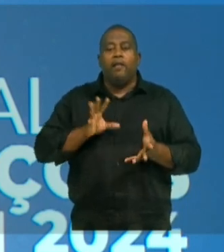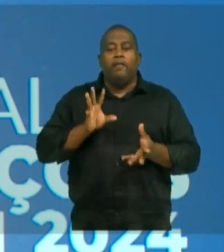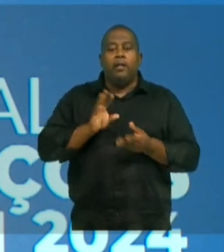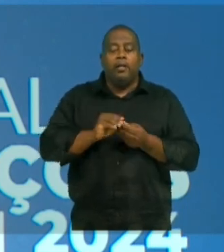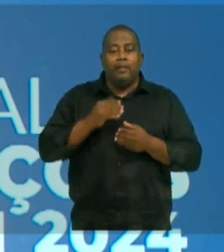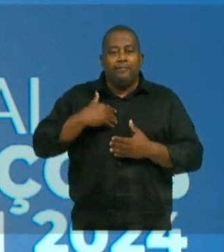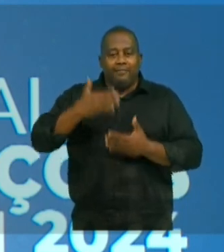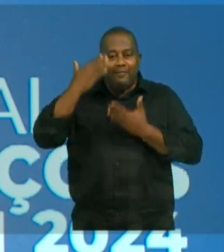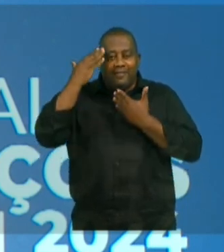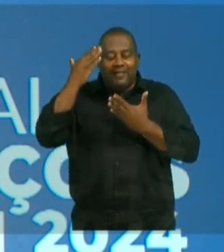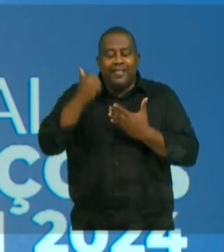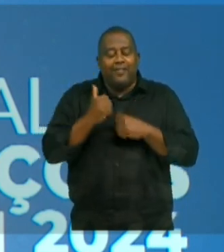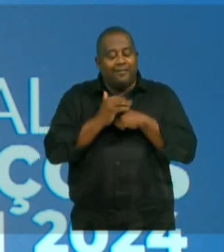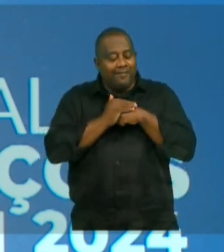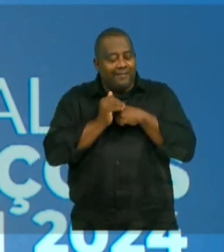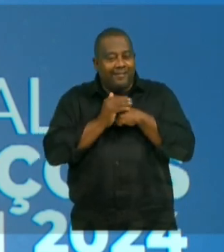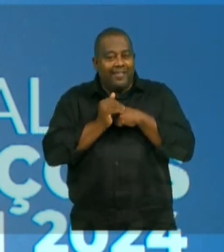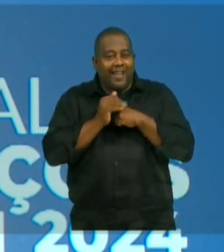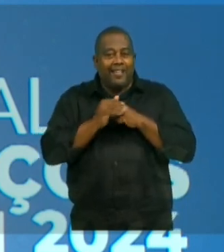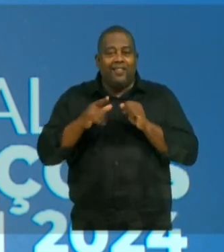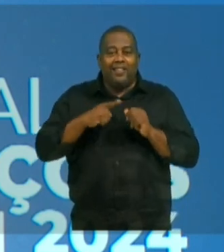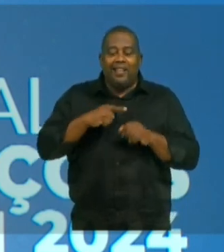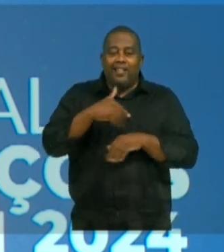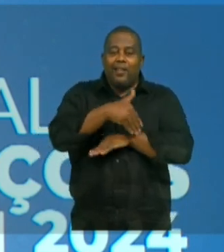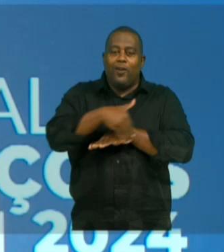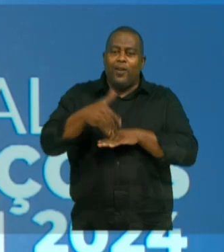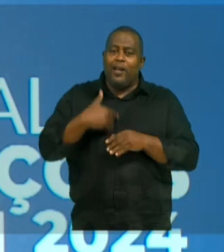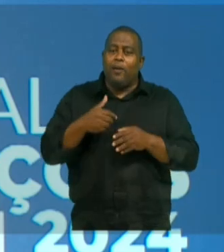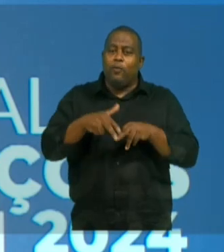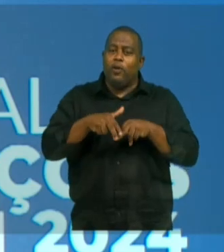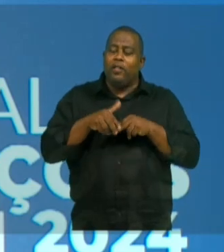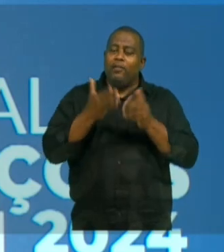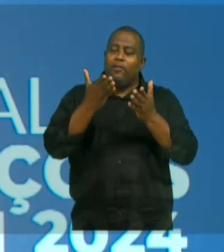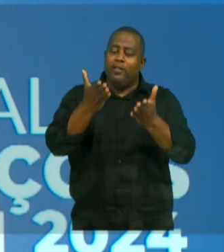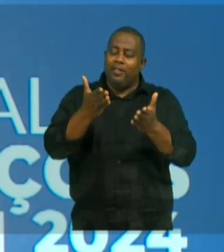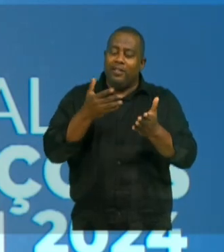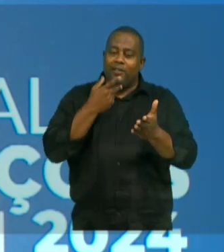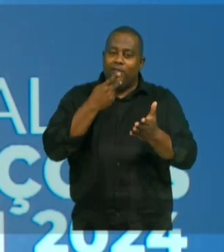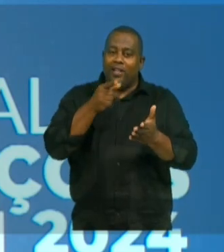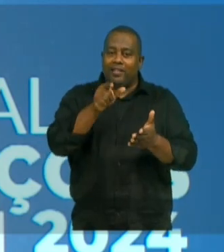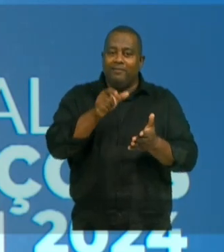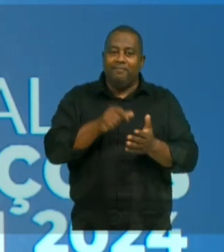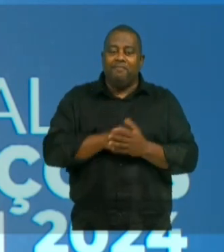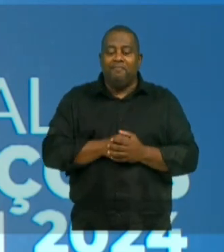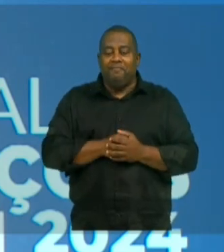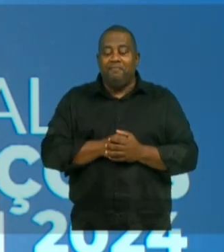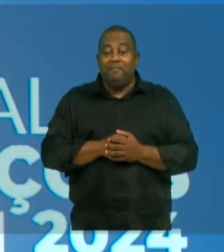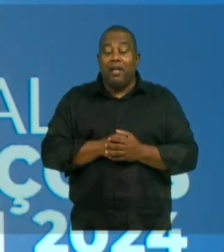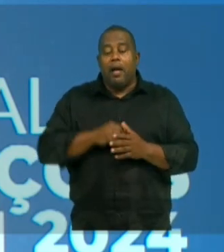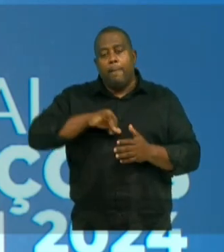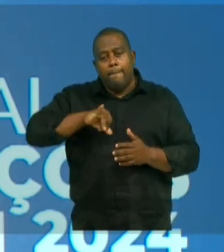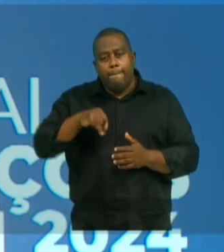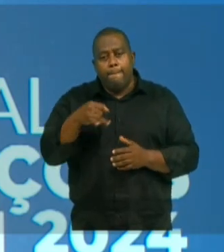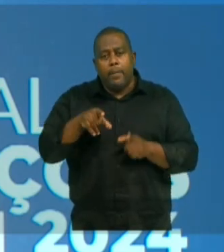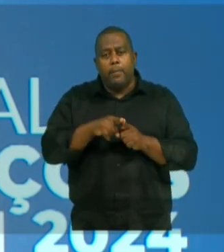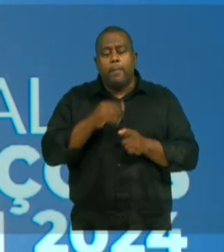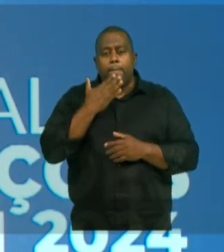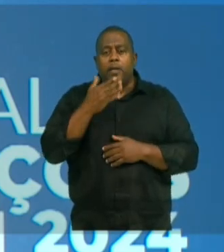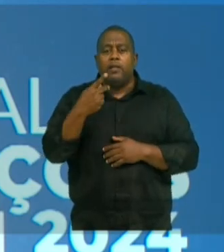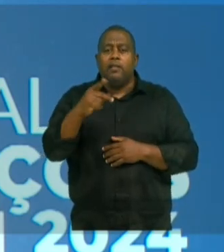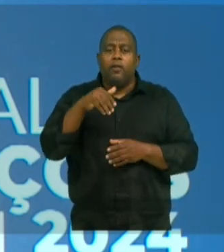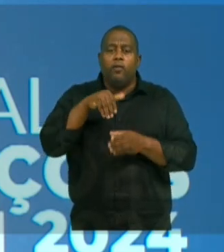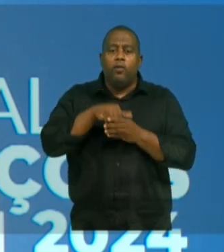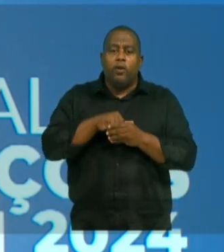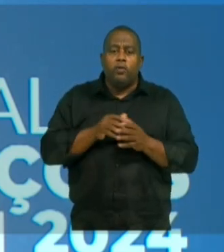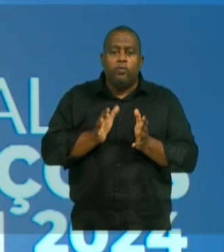agradecendo pelo carinho que vem das ruas é com você que estamos falando aproveito para pedir o seu voto na